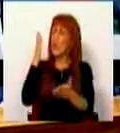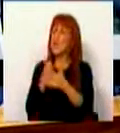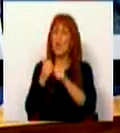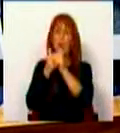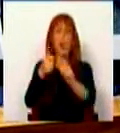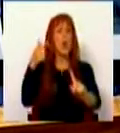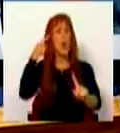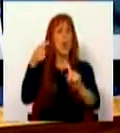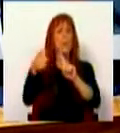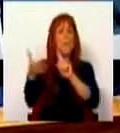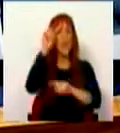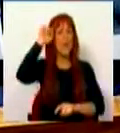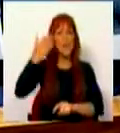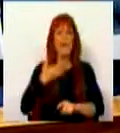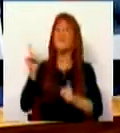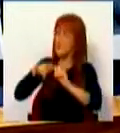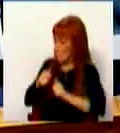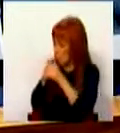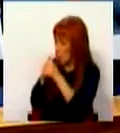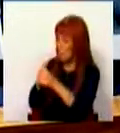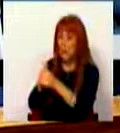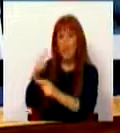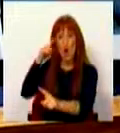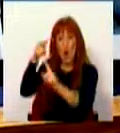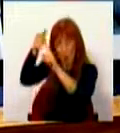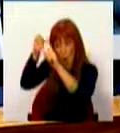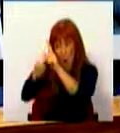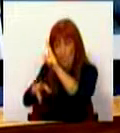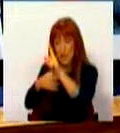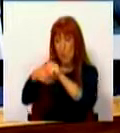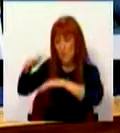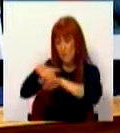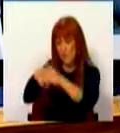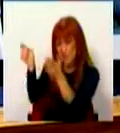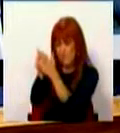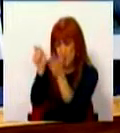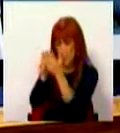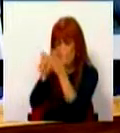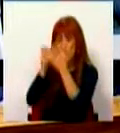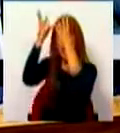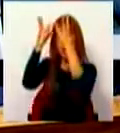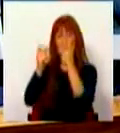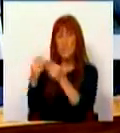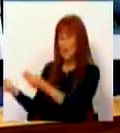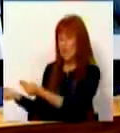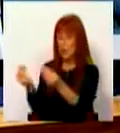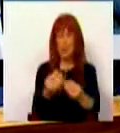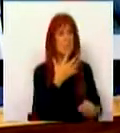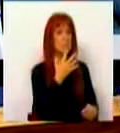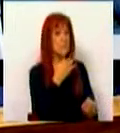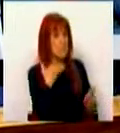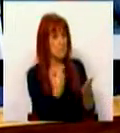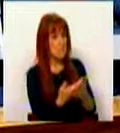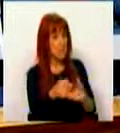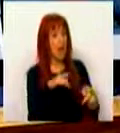as metas do déficit, foi cumprir os objetivos que estabelecemos no orçamento que trouxeram credibilidade